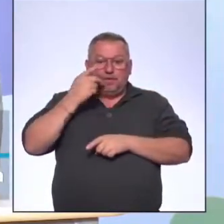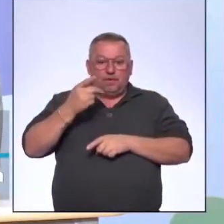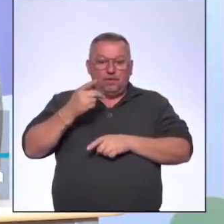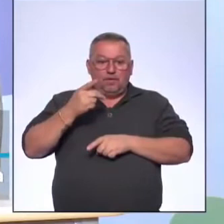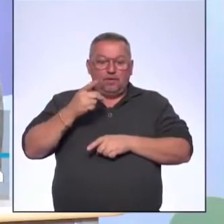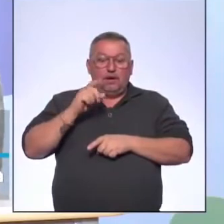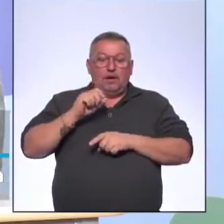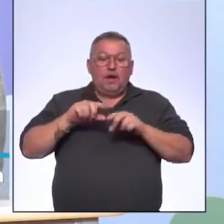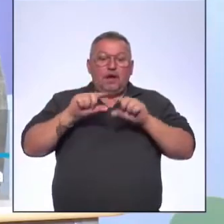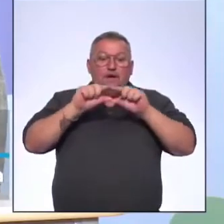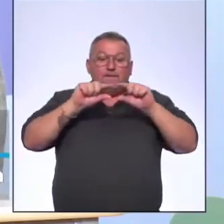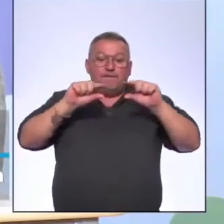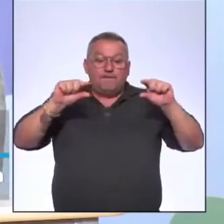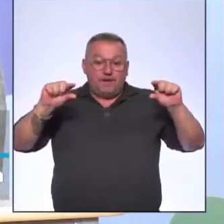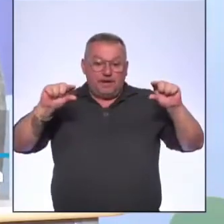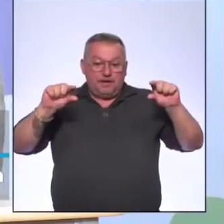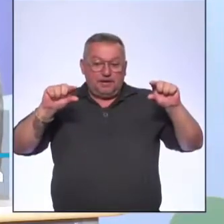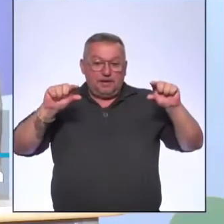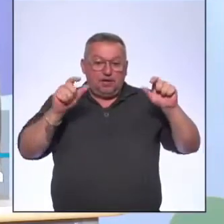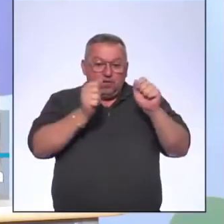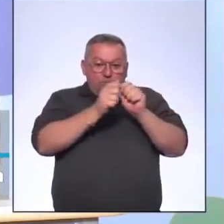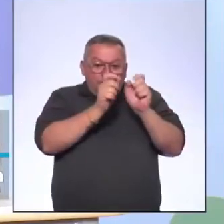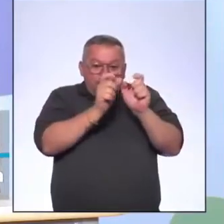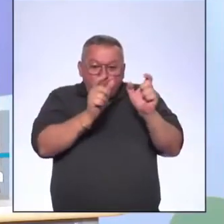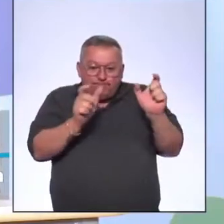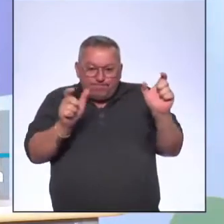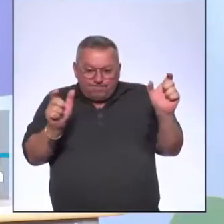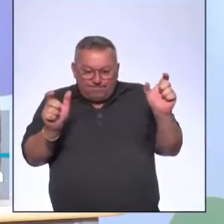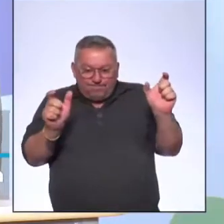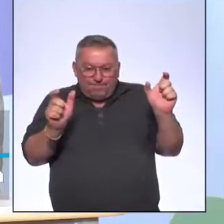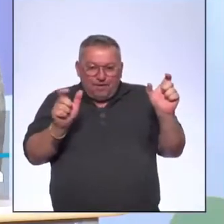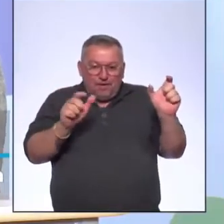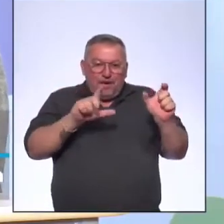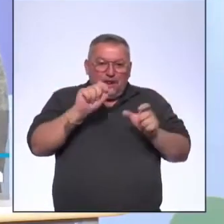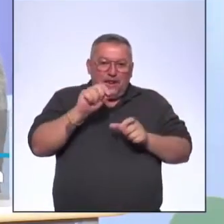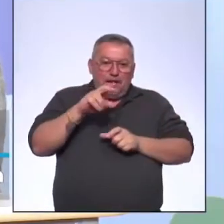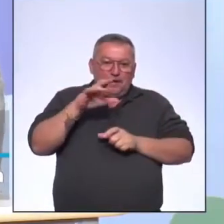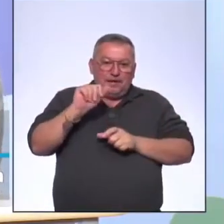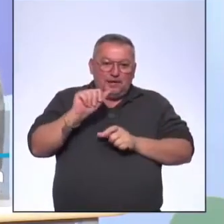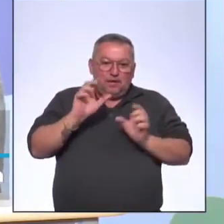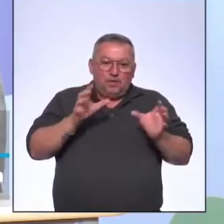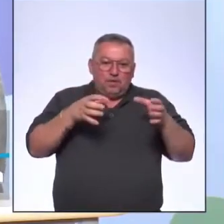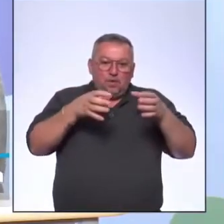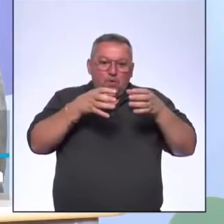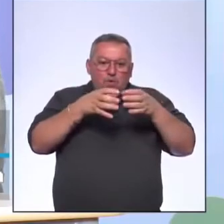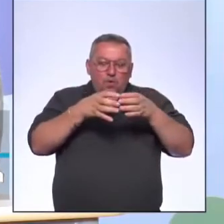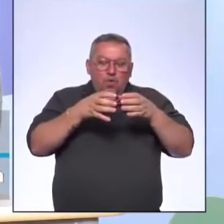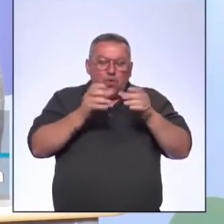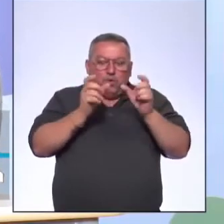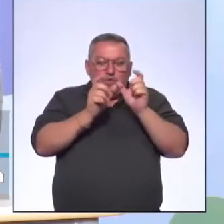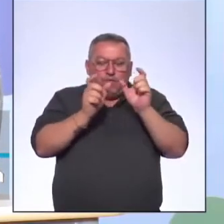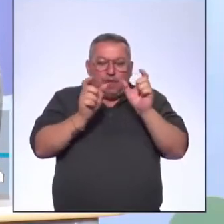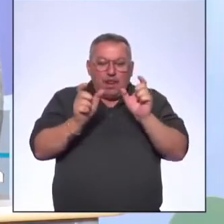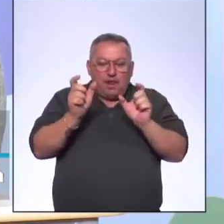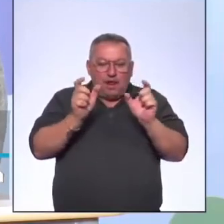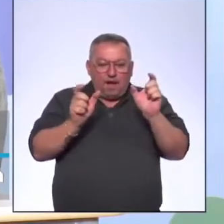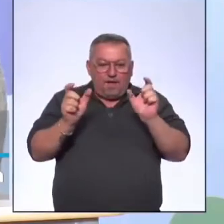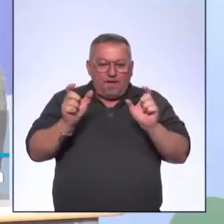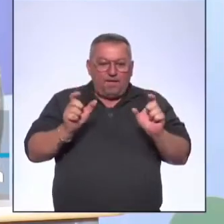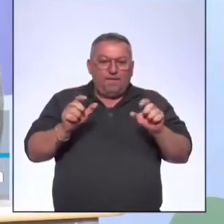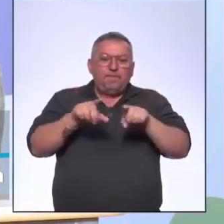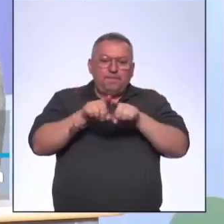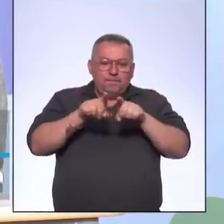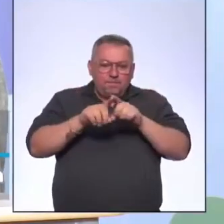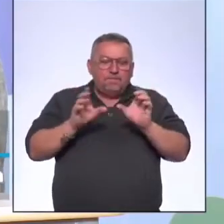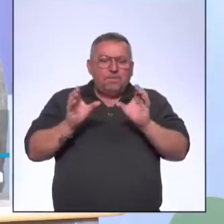Que frase é uma junção de palavras. Tá, vamos E lá. a Larissa colocou um conjunto de palavras. Algumas pessoas foram nesse